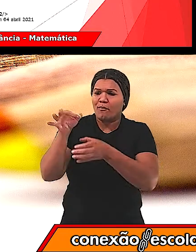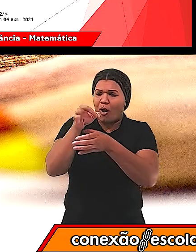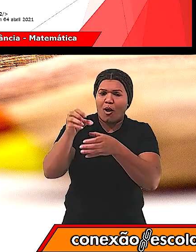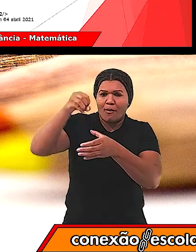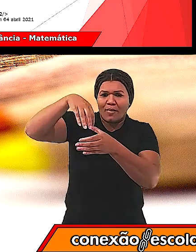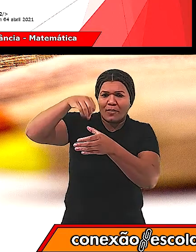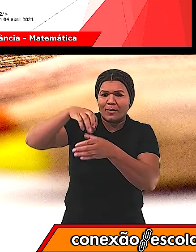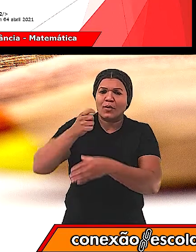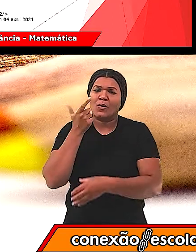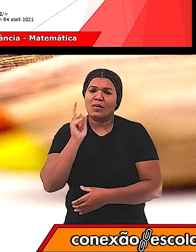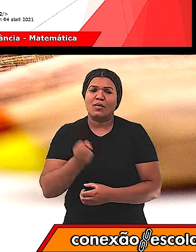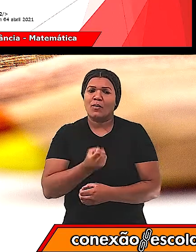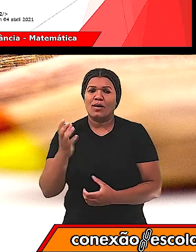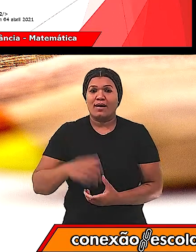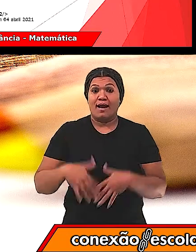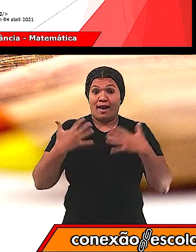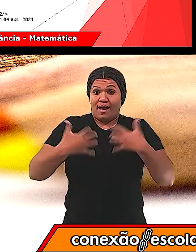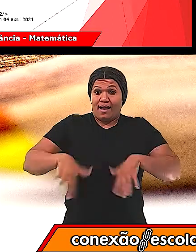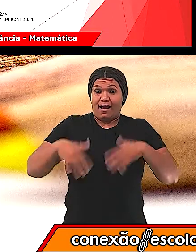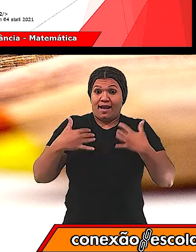na máquina?